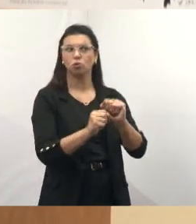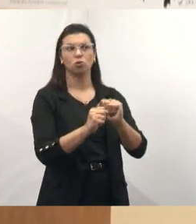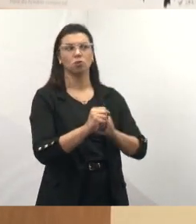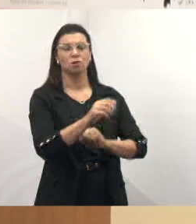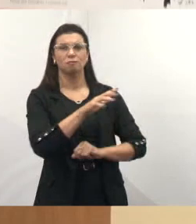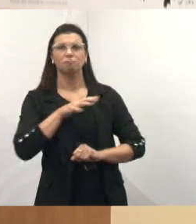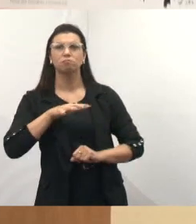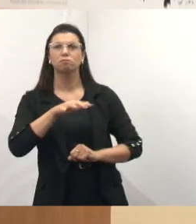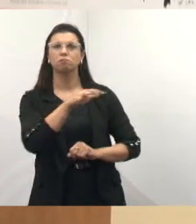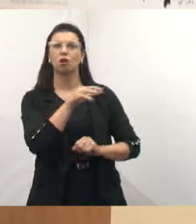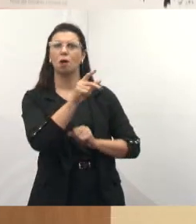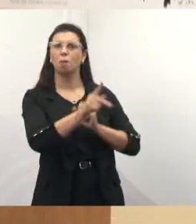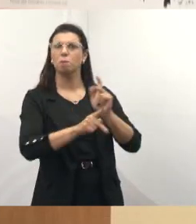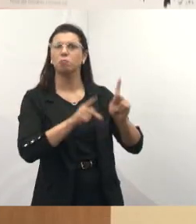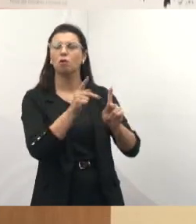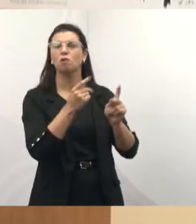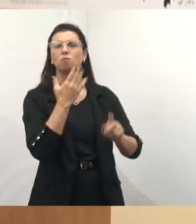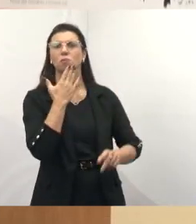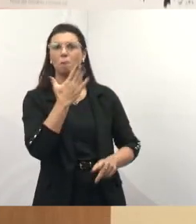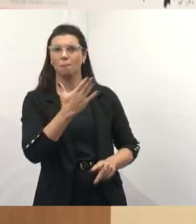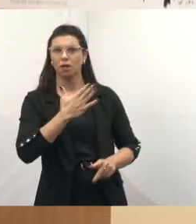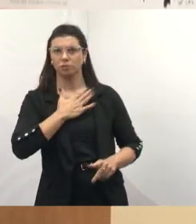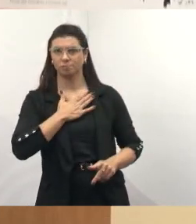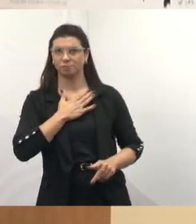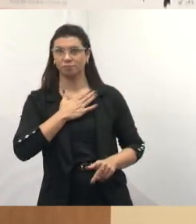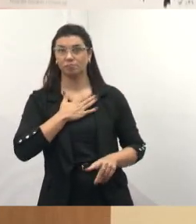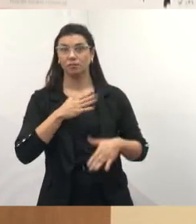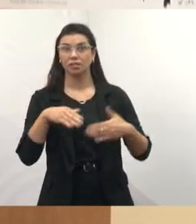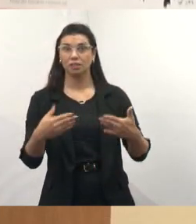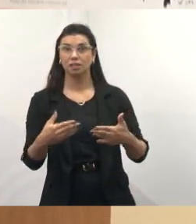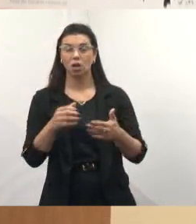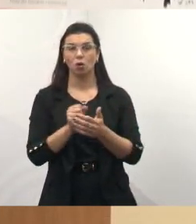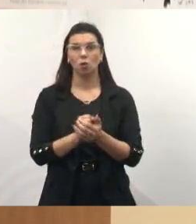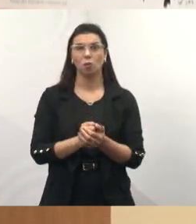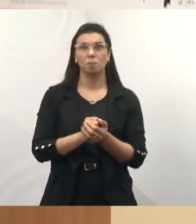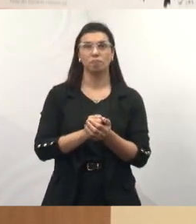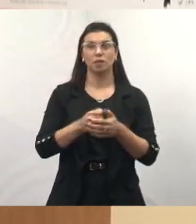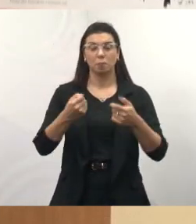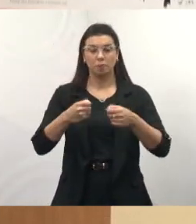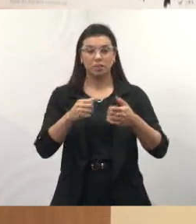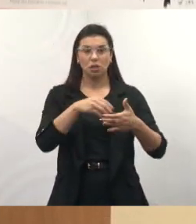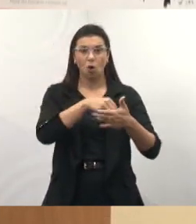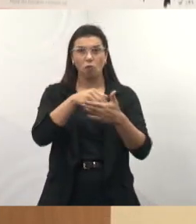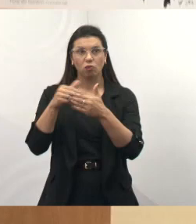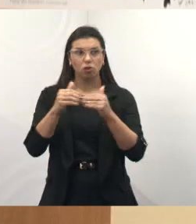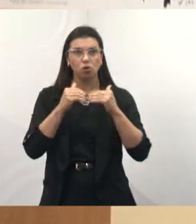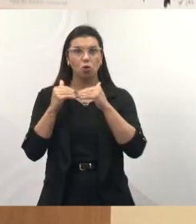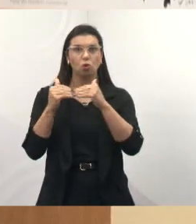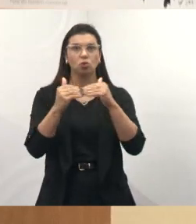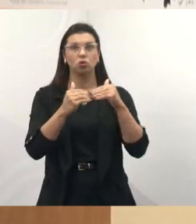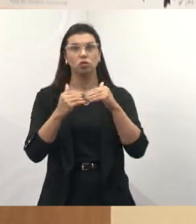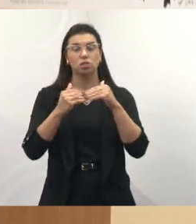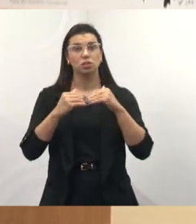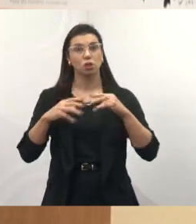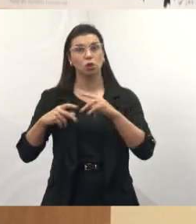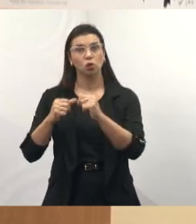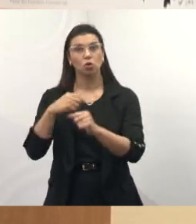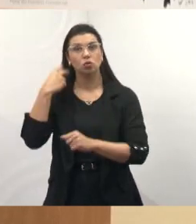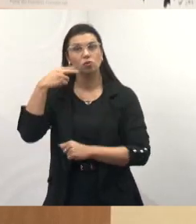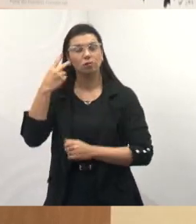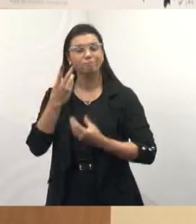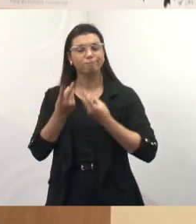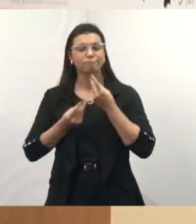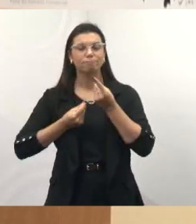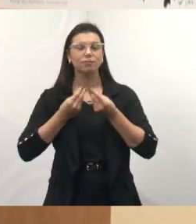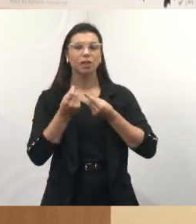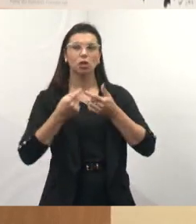A aprovação é política da Casa Legislativa, porque é exatamente vocês, vereadores, que têm esta